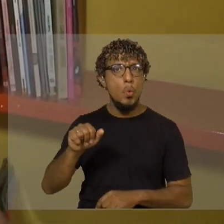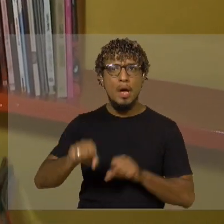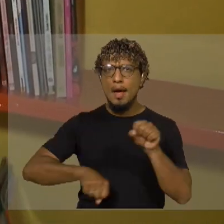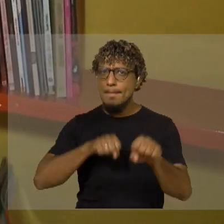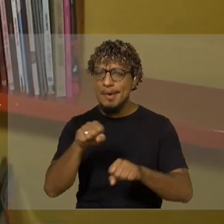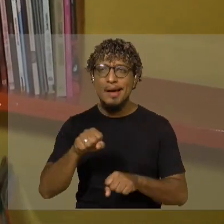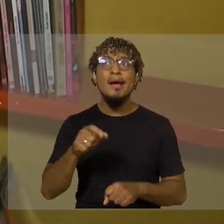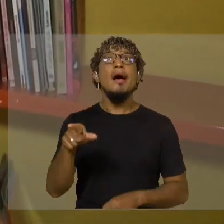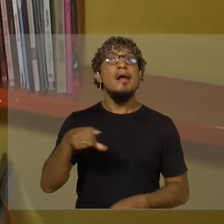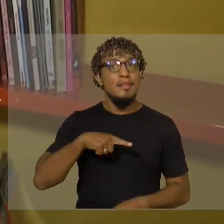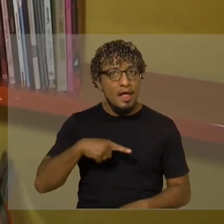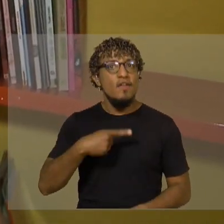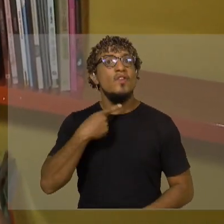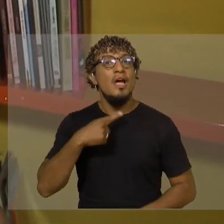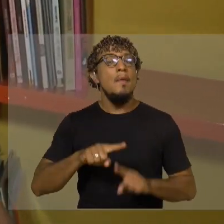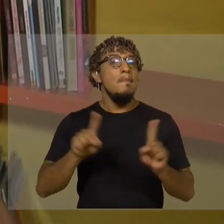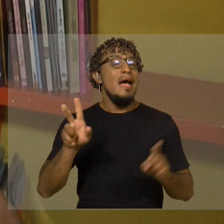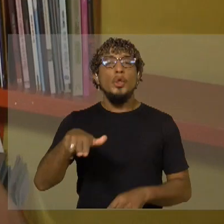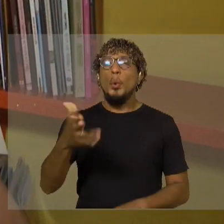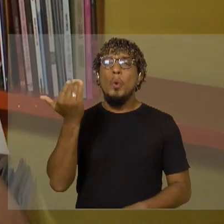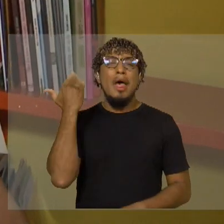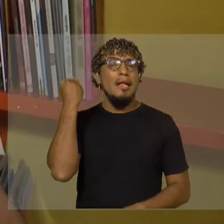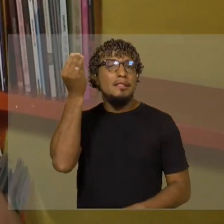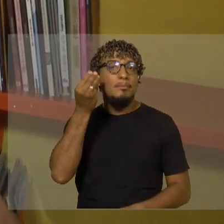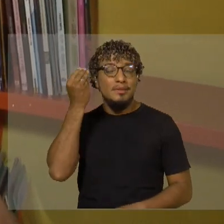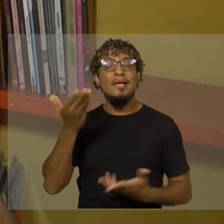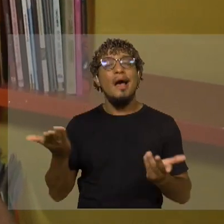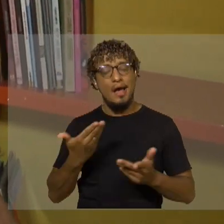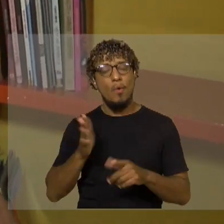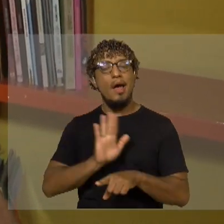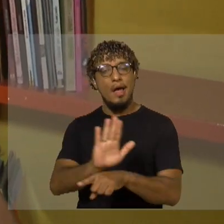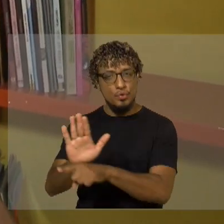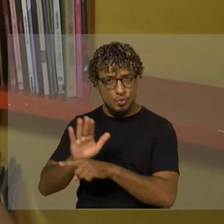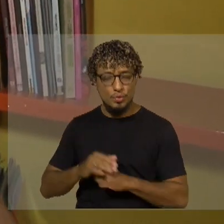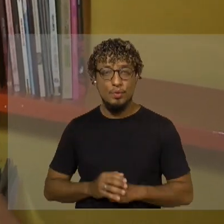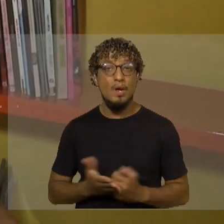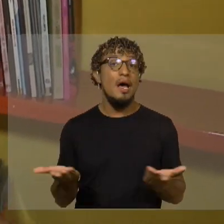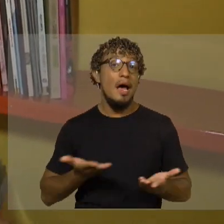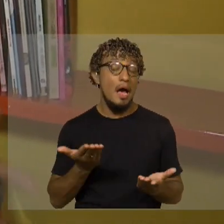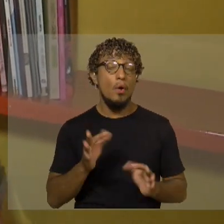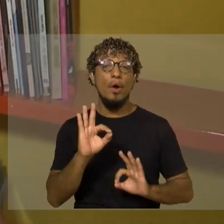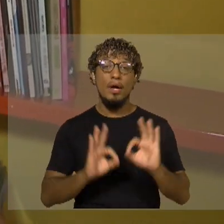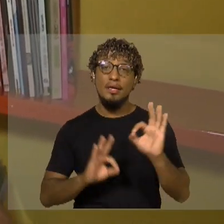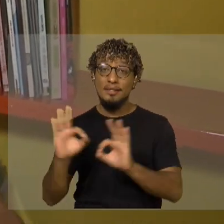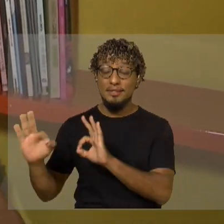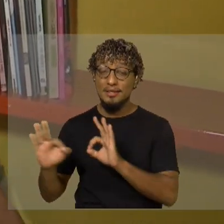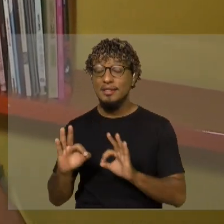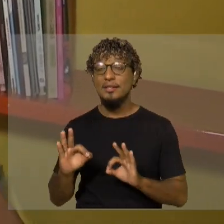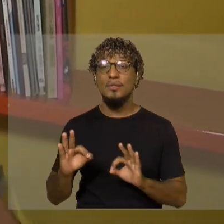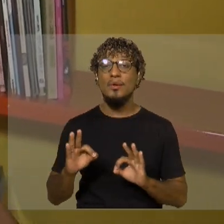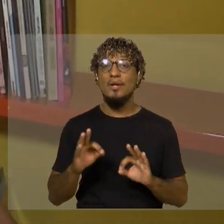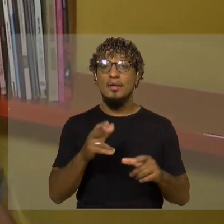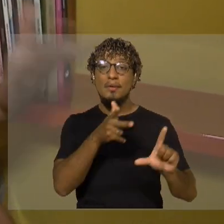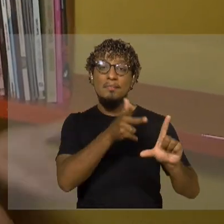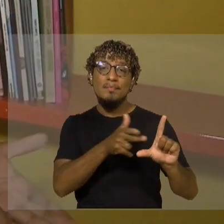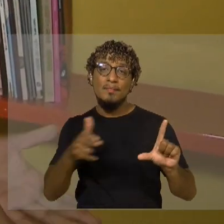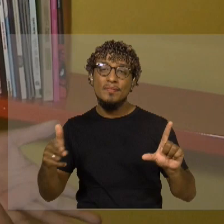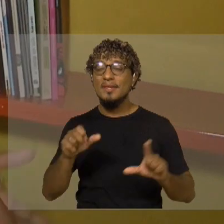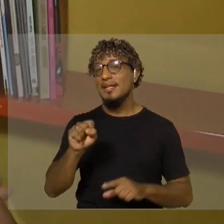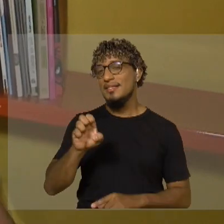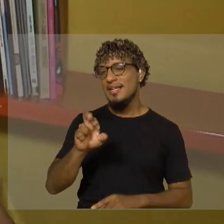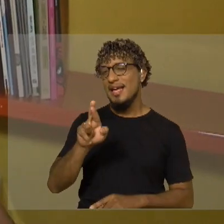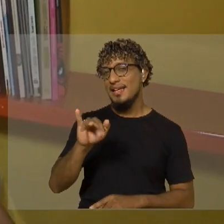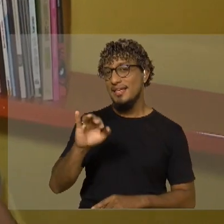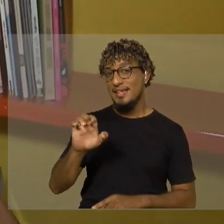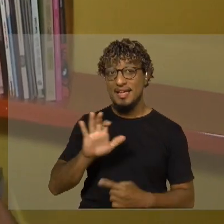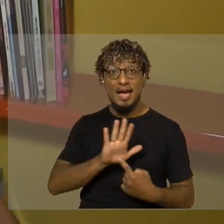tiveram essa oportunidade. E agora nós estamos com a gravação da websérie também sobre esse projeto, para que a gente possa apresentar esse